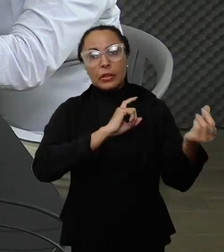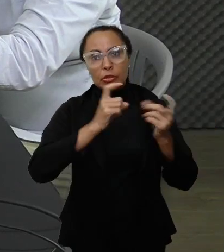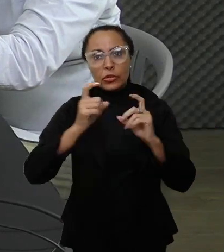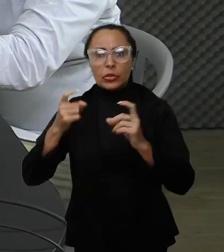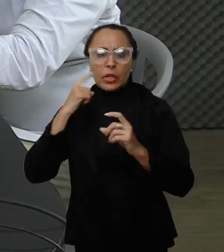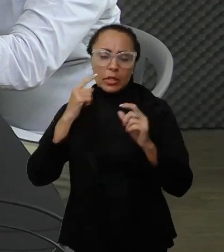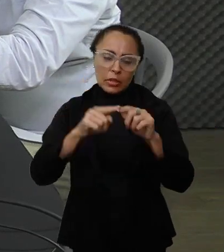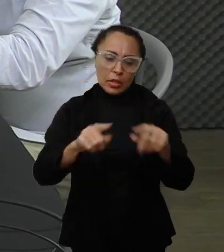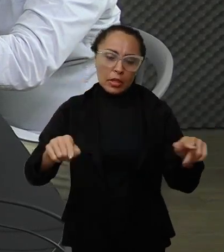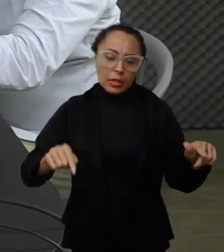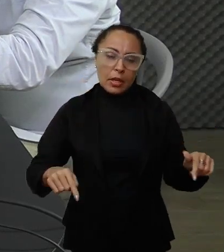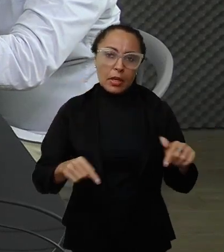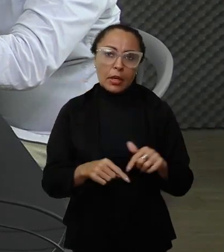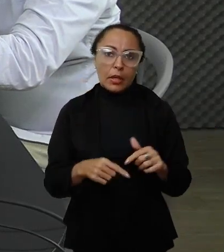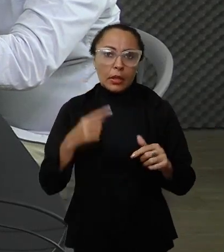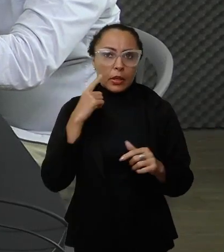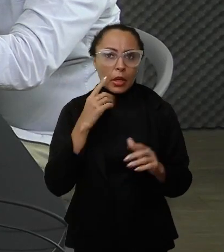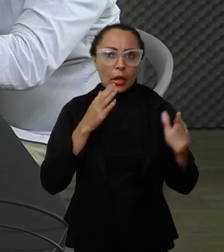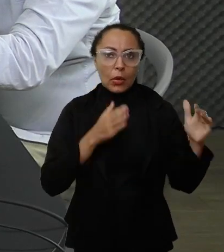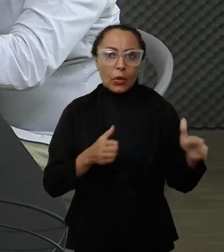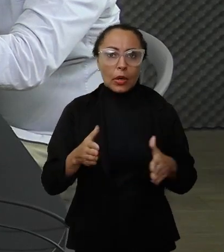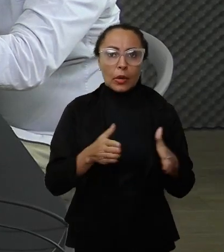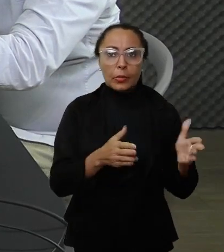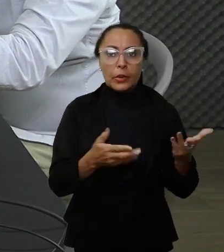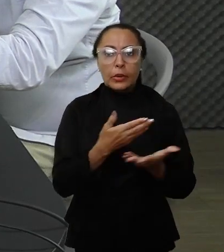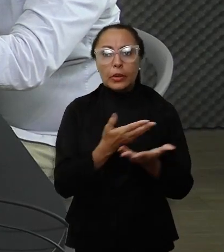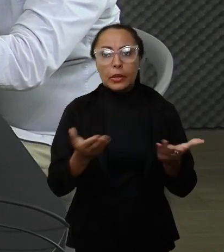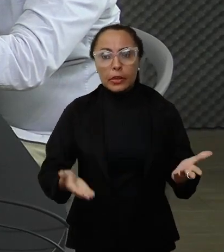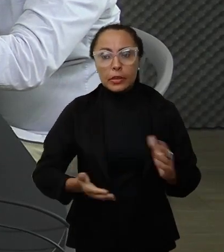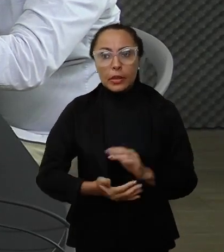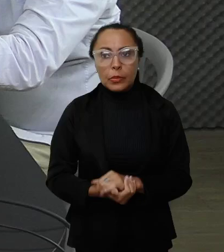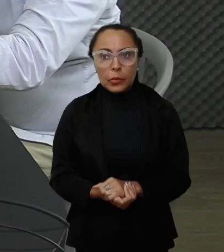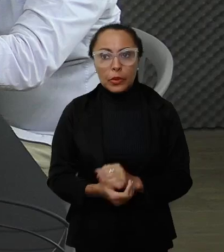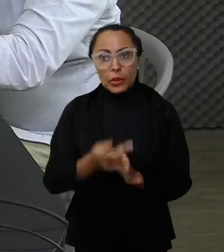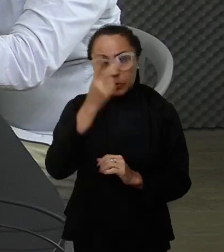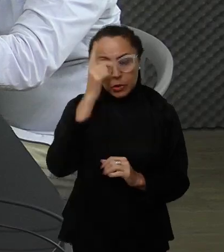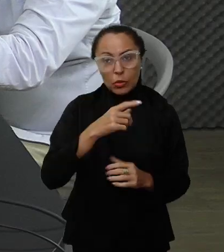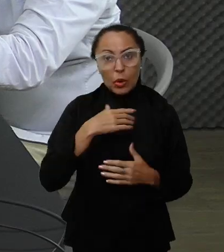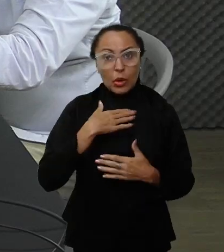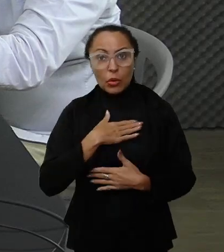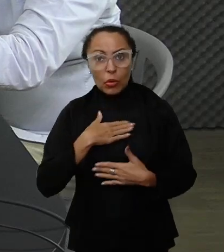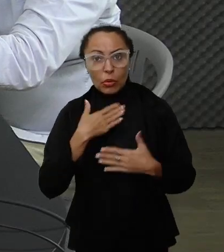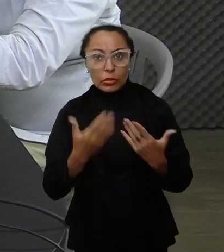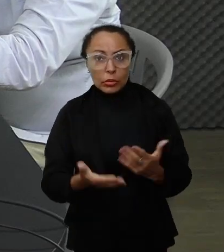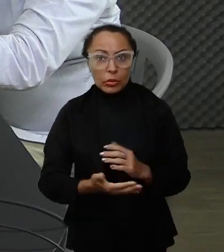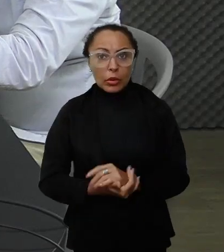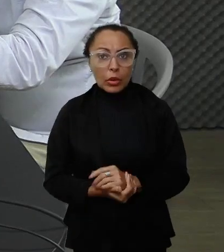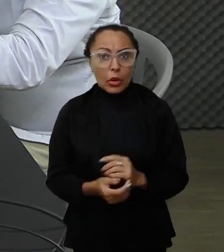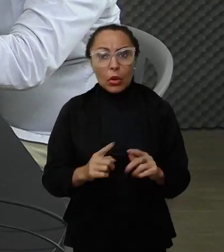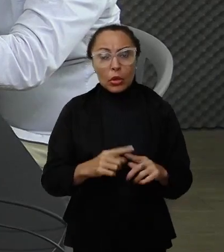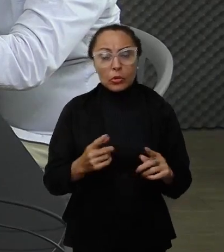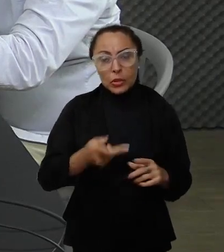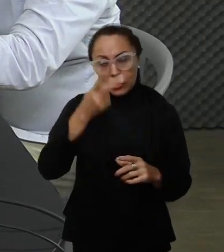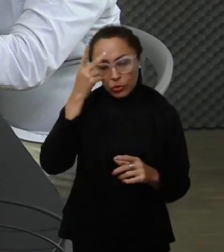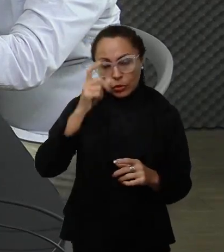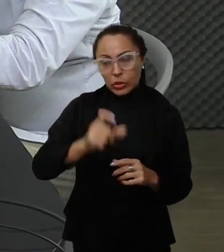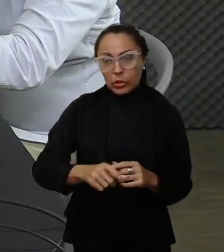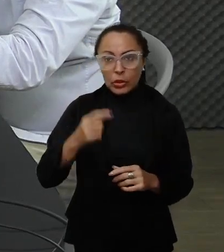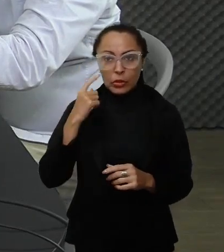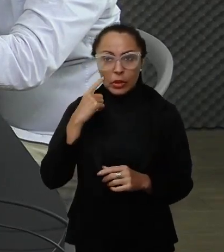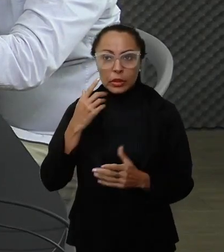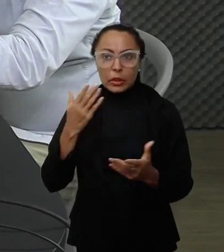aula. O caminho que está sendo tomado é esse, porque as pessoas gostam realmente disso, ou as pessoas estão assistindo isso porque é isso que